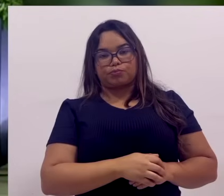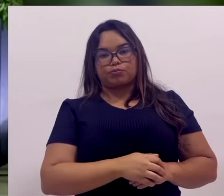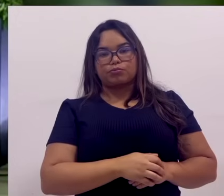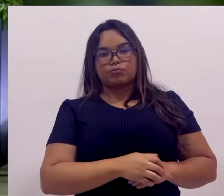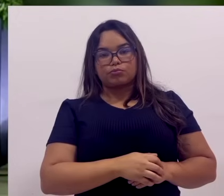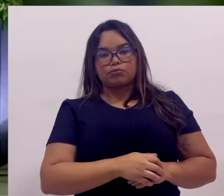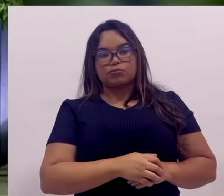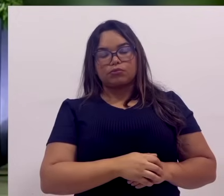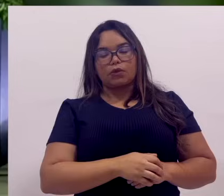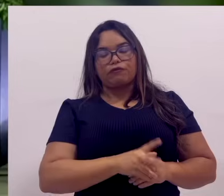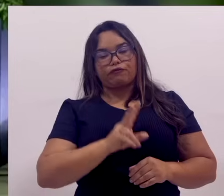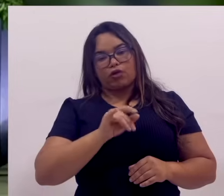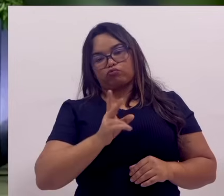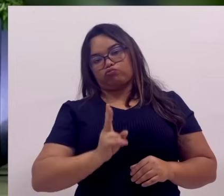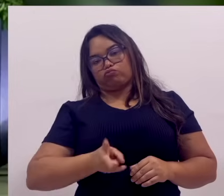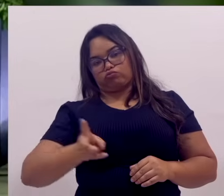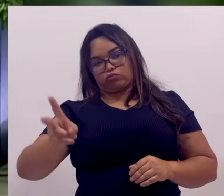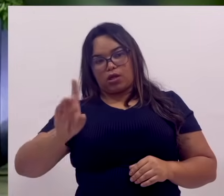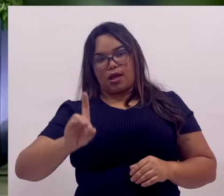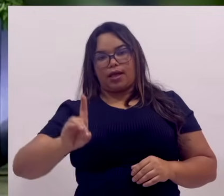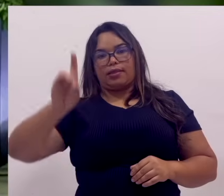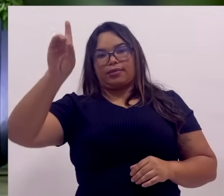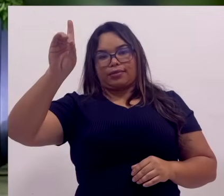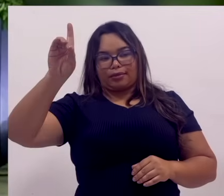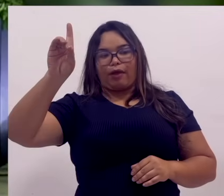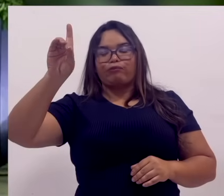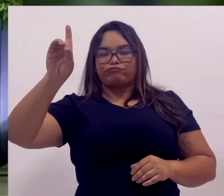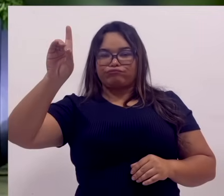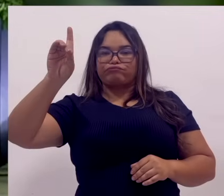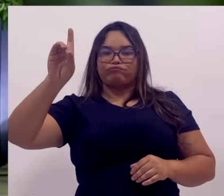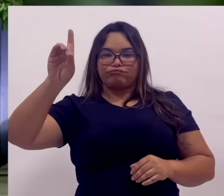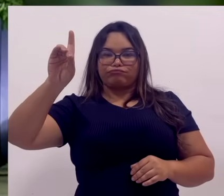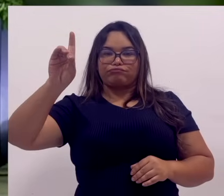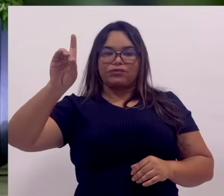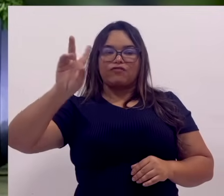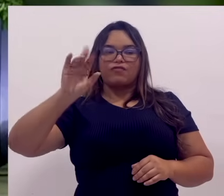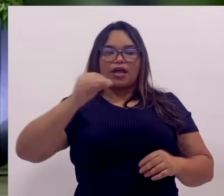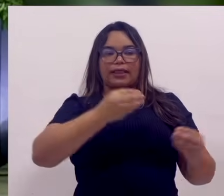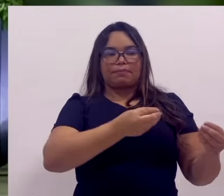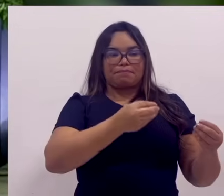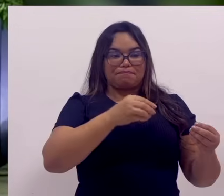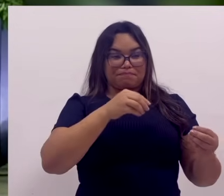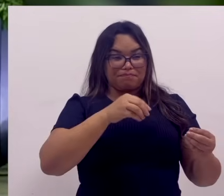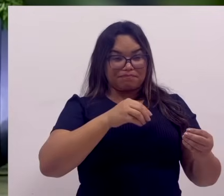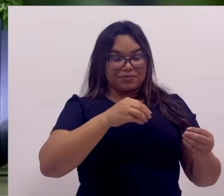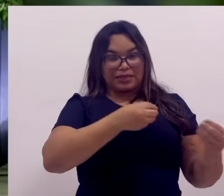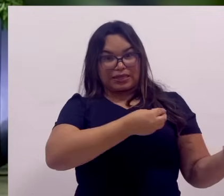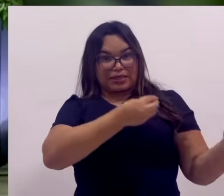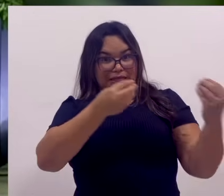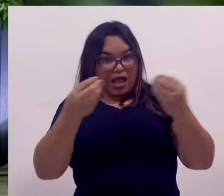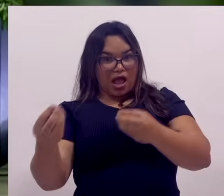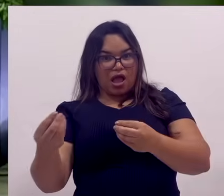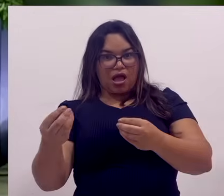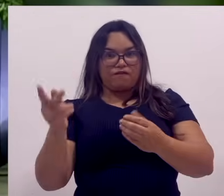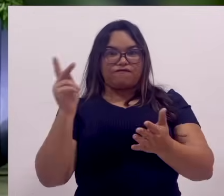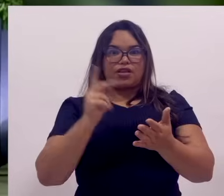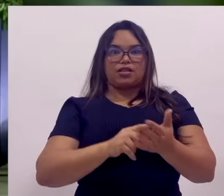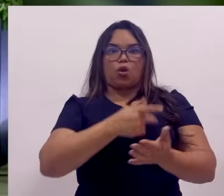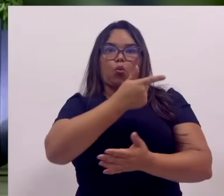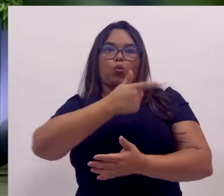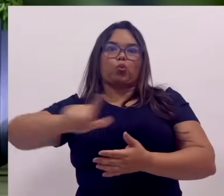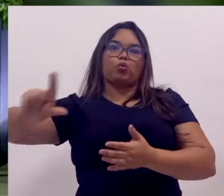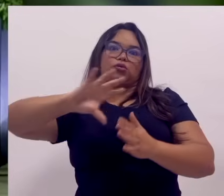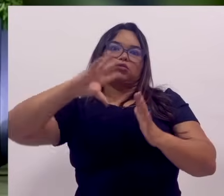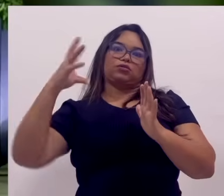continuar a ser assim. Então Deus terá que tomar essa luz e dá-la a outra pessoa. Porque